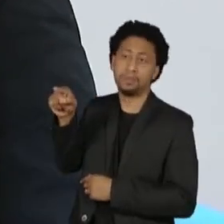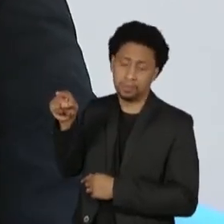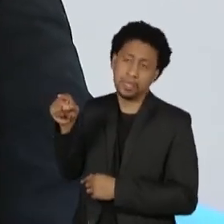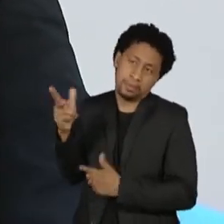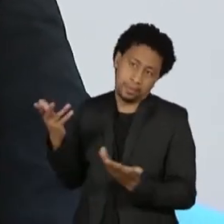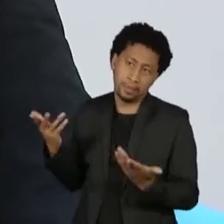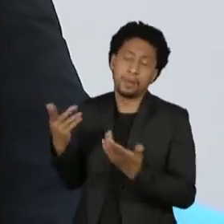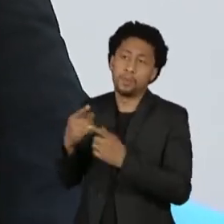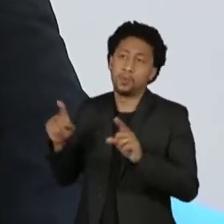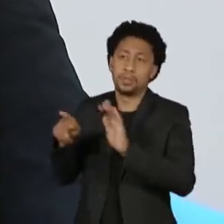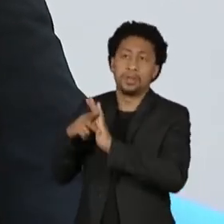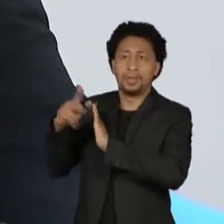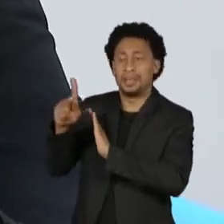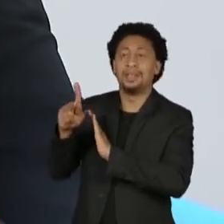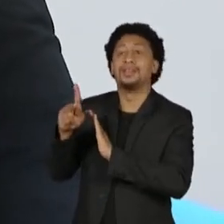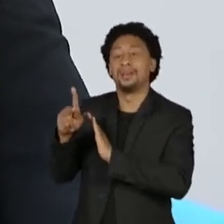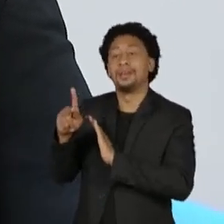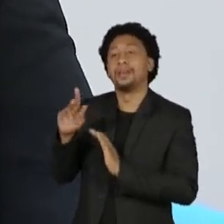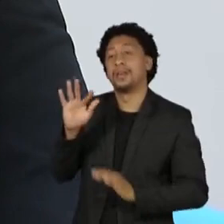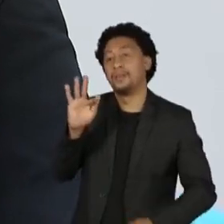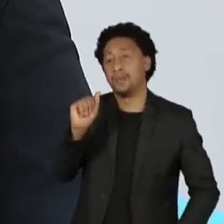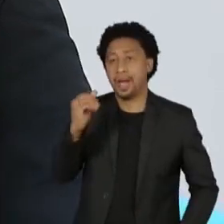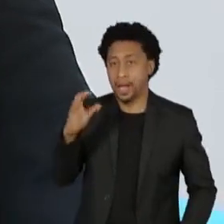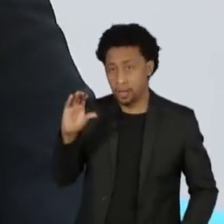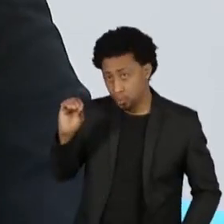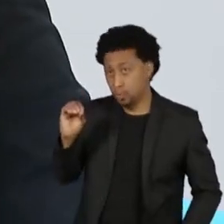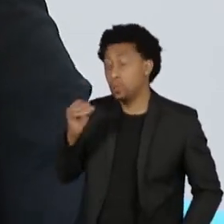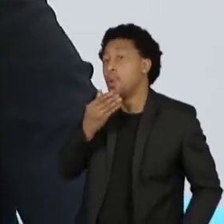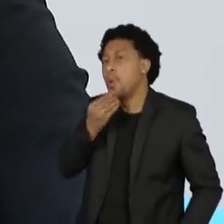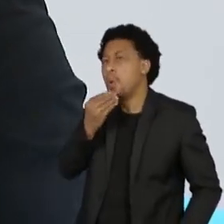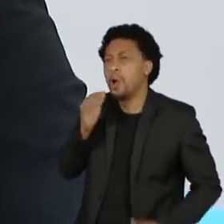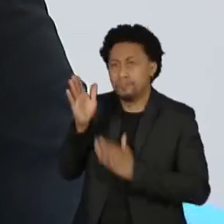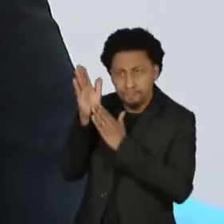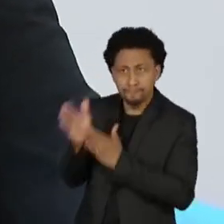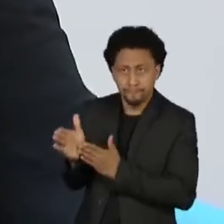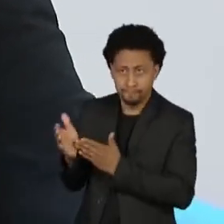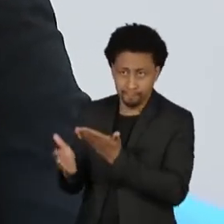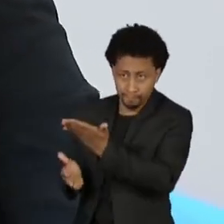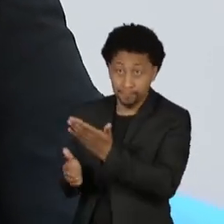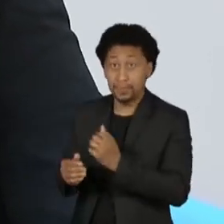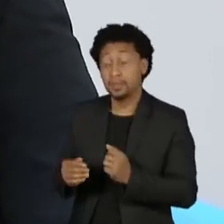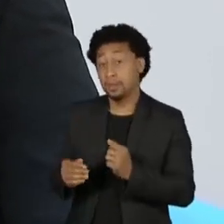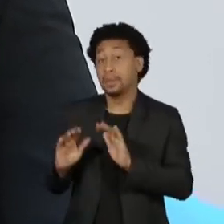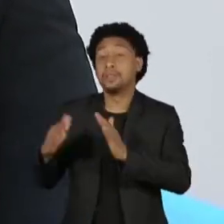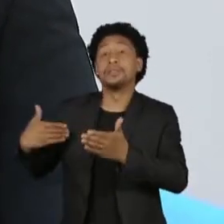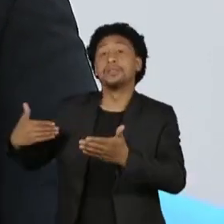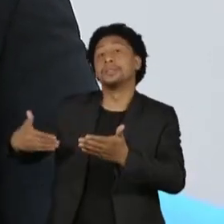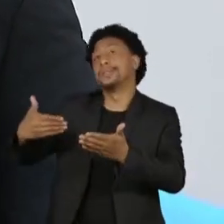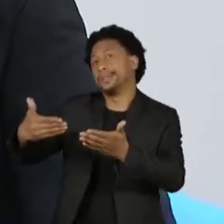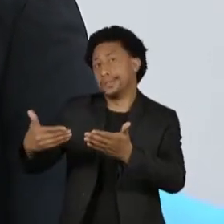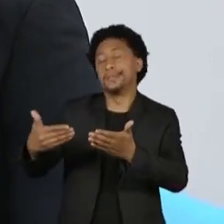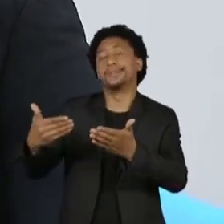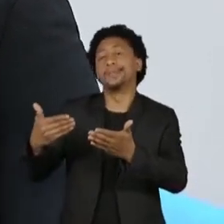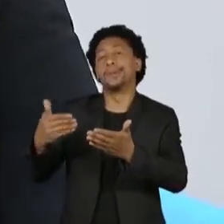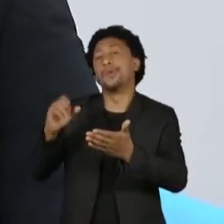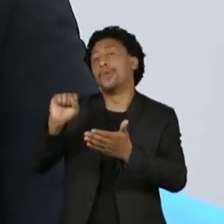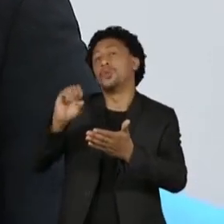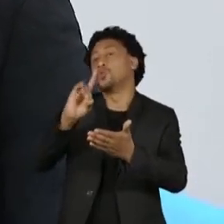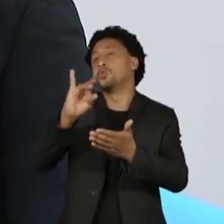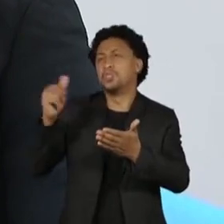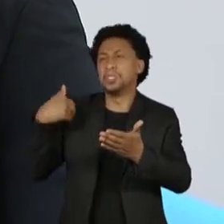e depois eu virei velho foi engraçado porque passou aqueles oito dias e eu apanhando que nem